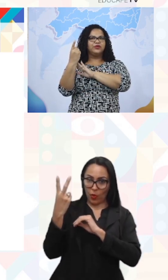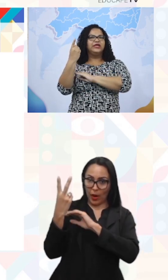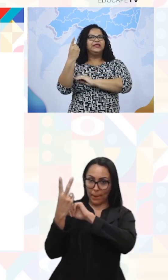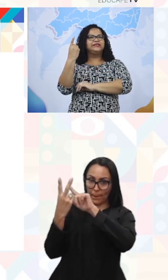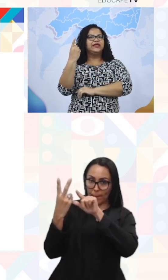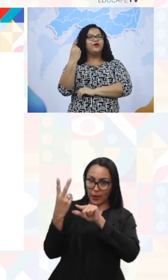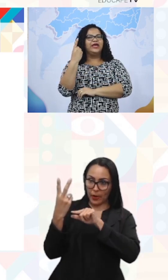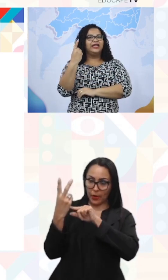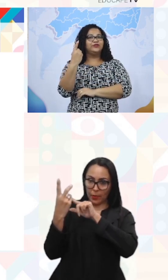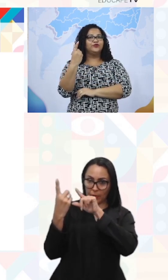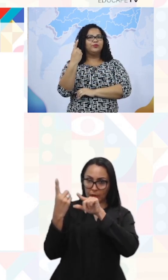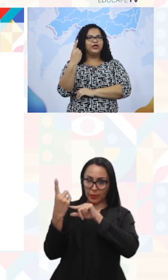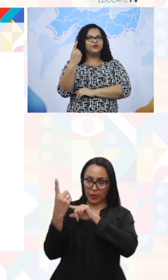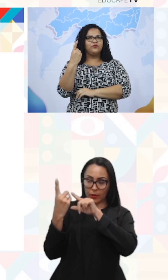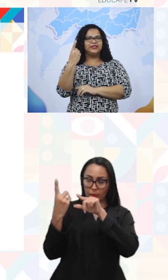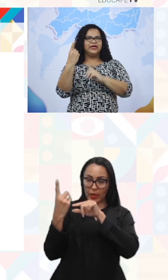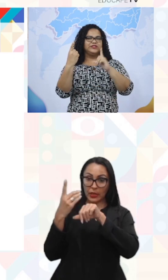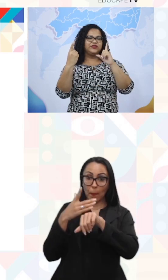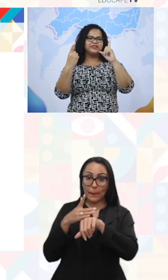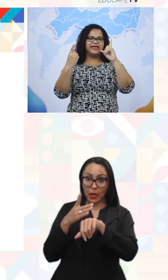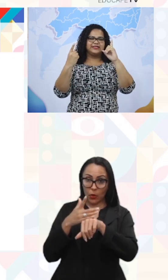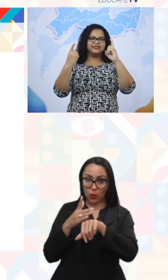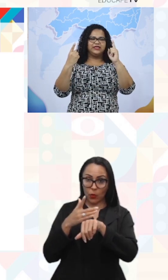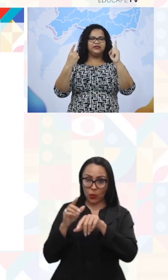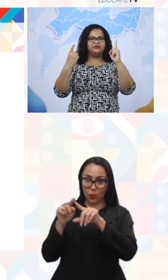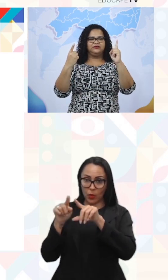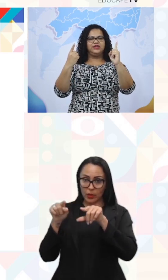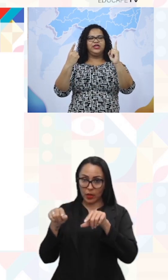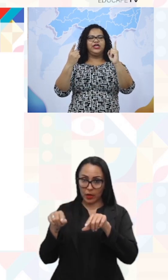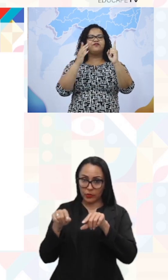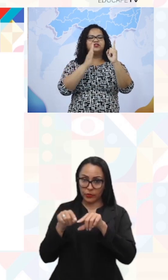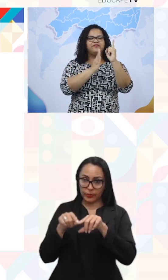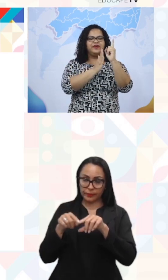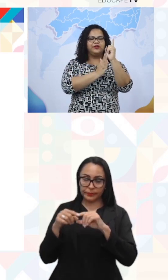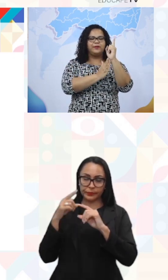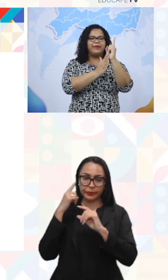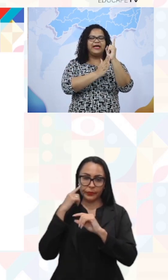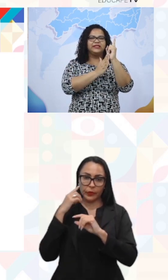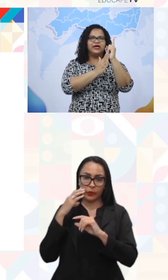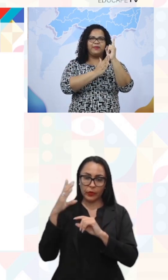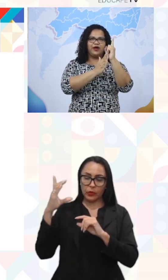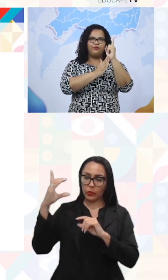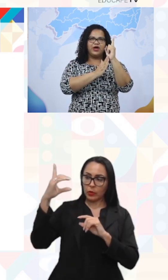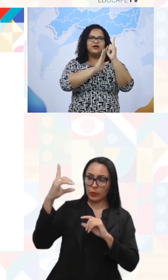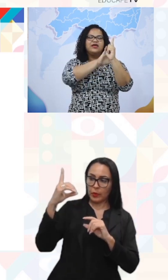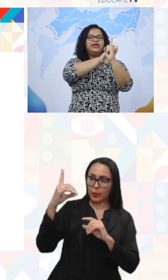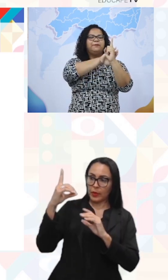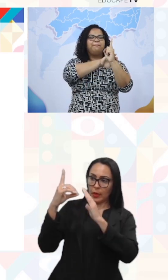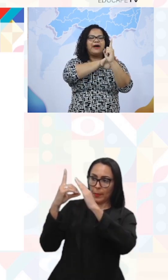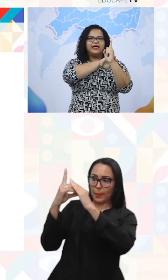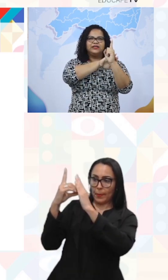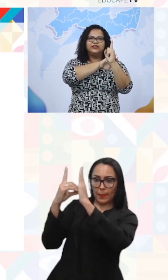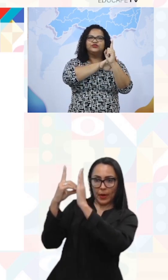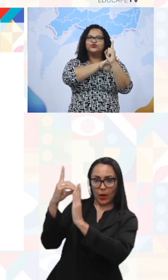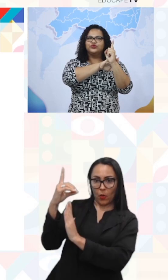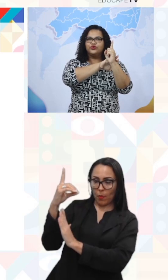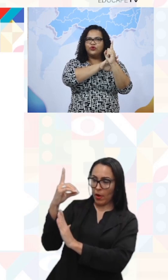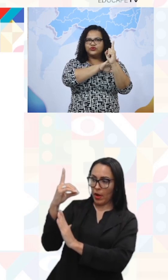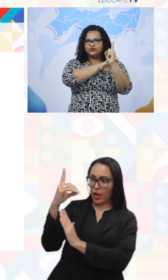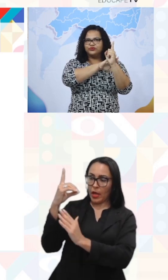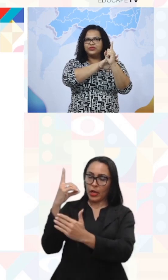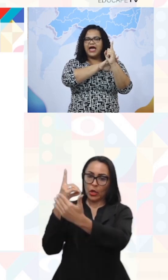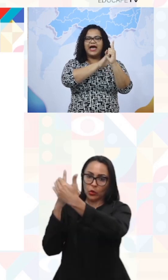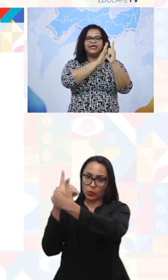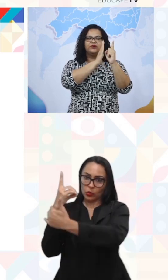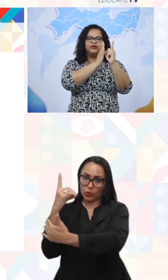mão. Então, ele é todo branco quadrado. E se eu fizer assim, eu vou estar vendo parte da palma e parte do